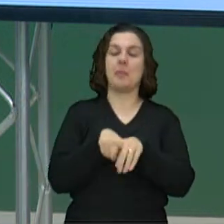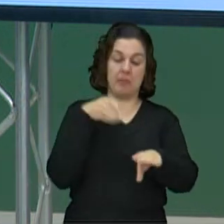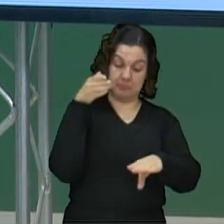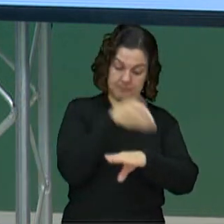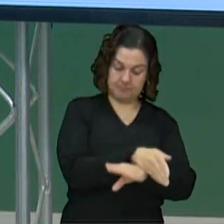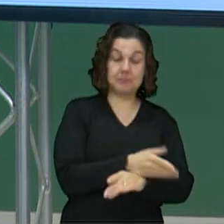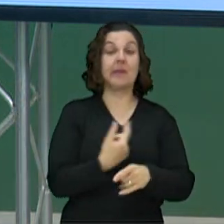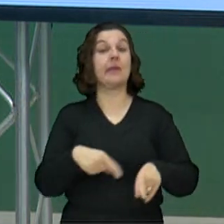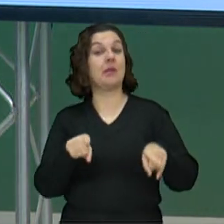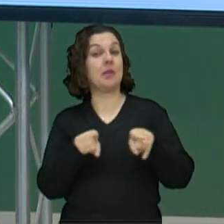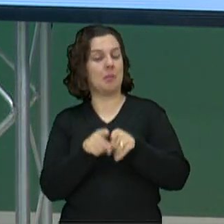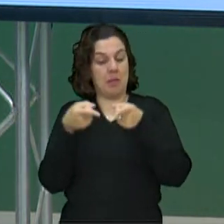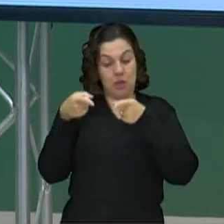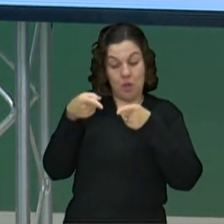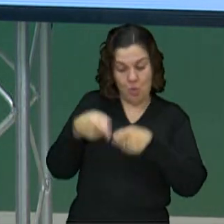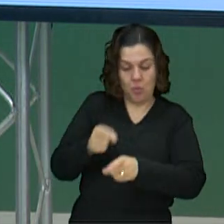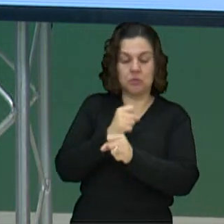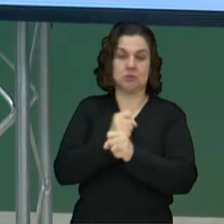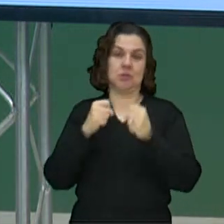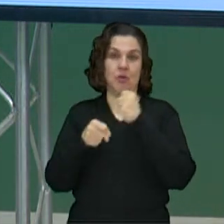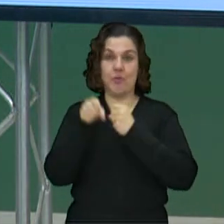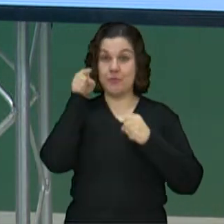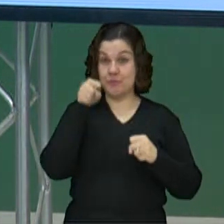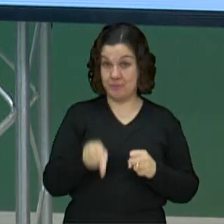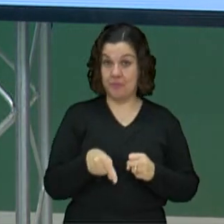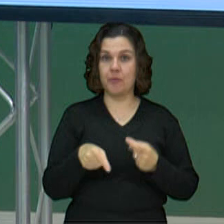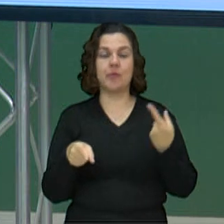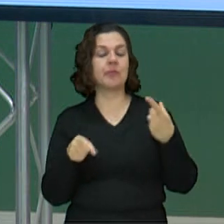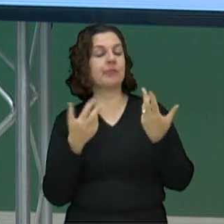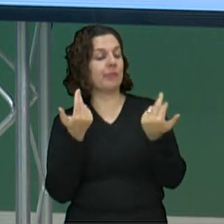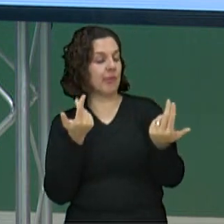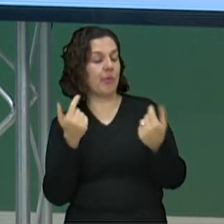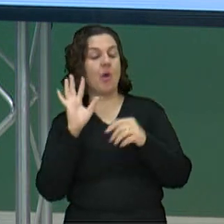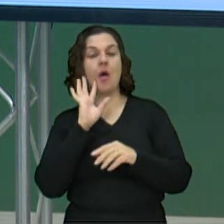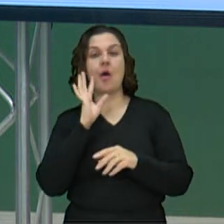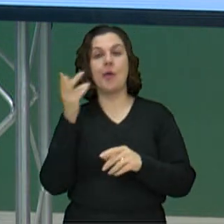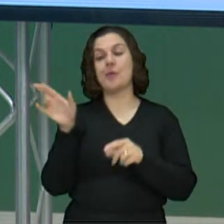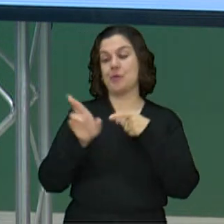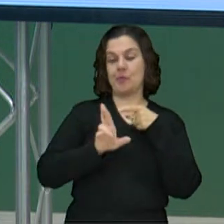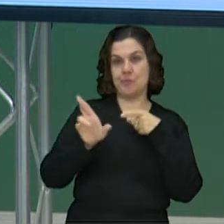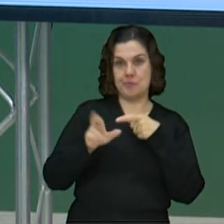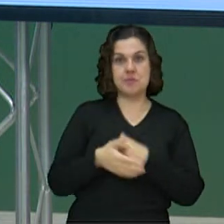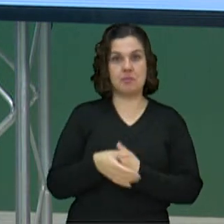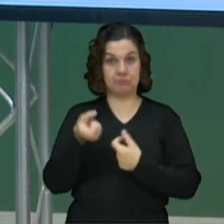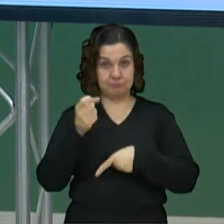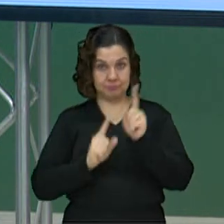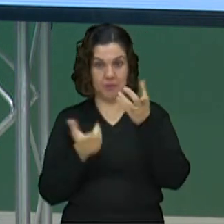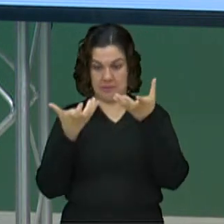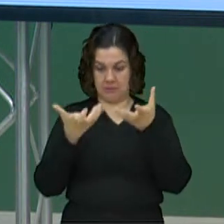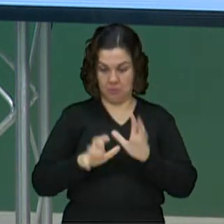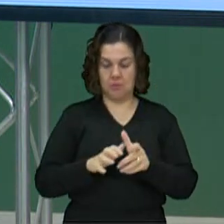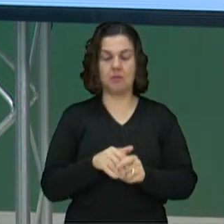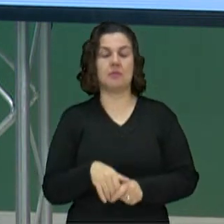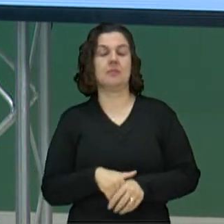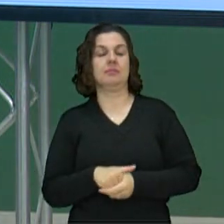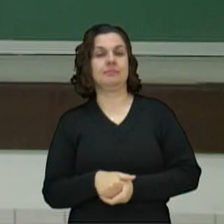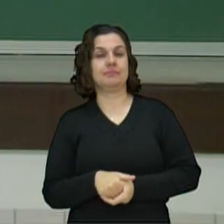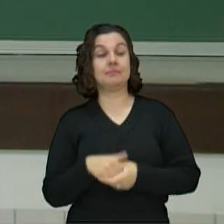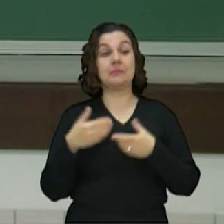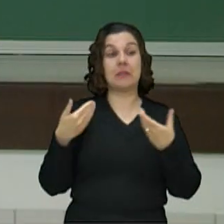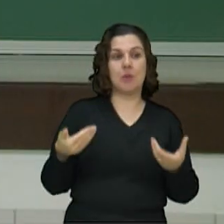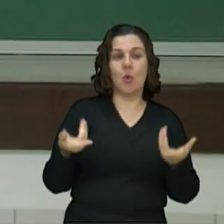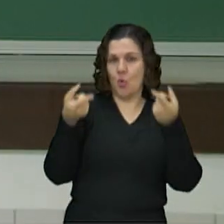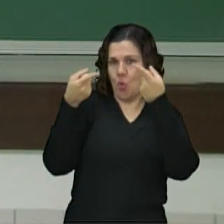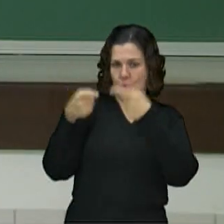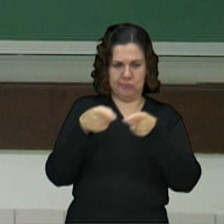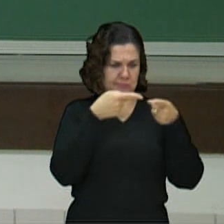interferência. Ainda, contra o socialismo, como aconteceu a Revolução na Rússia, que tornou a União Soviética. Então,